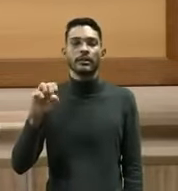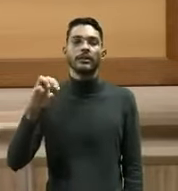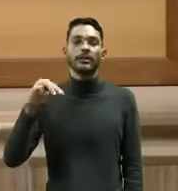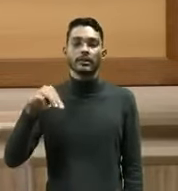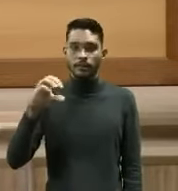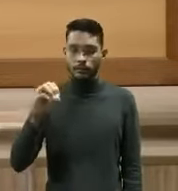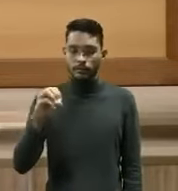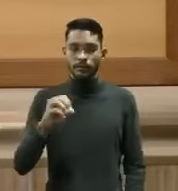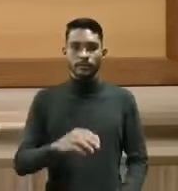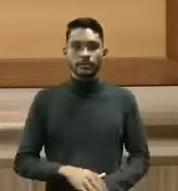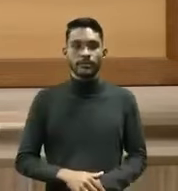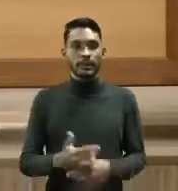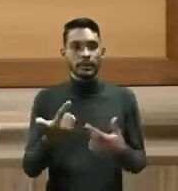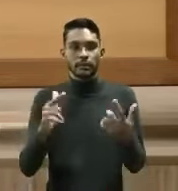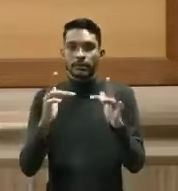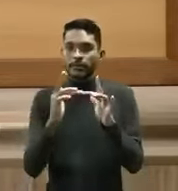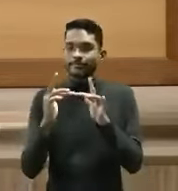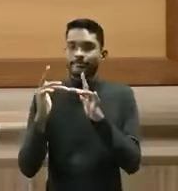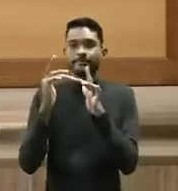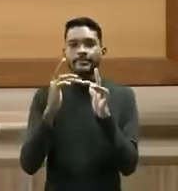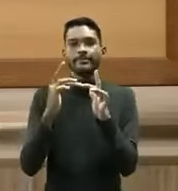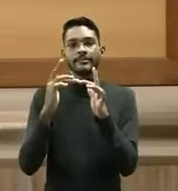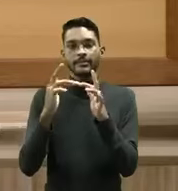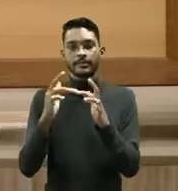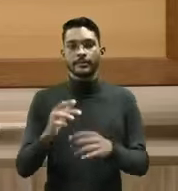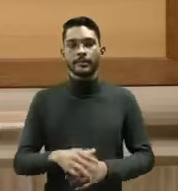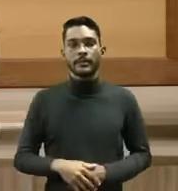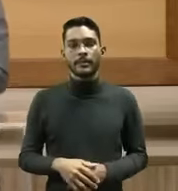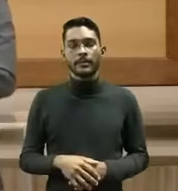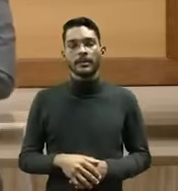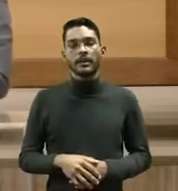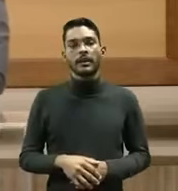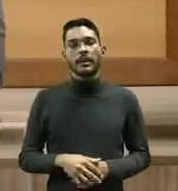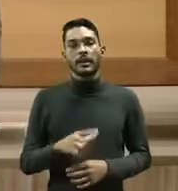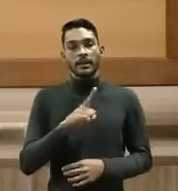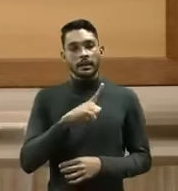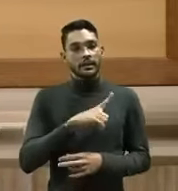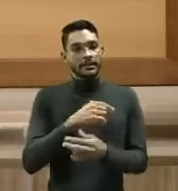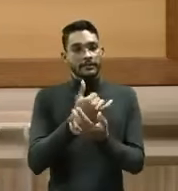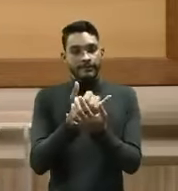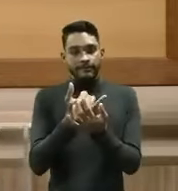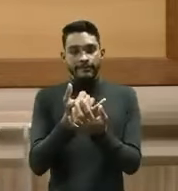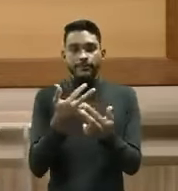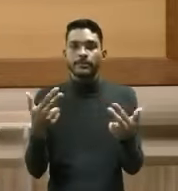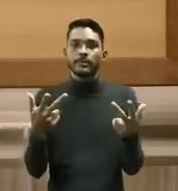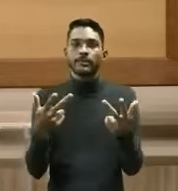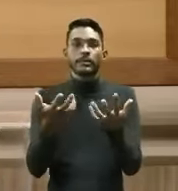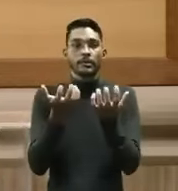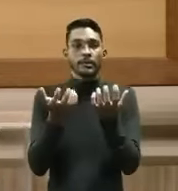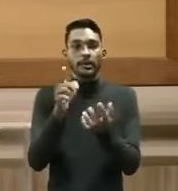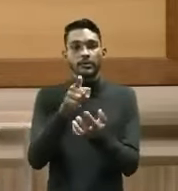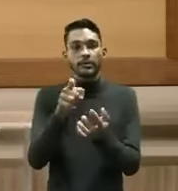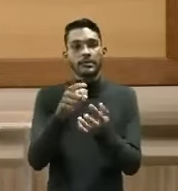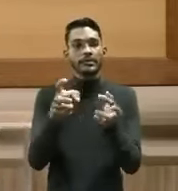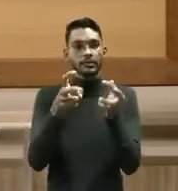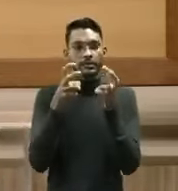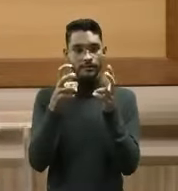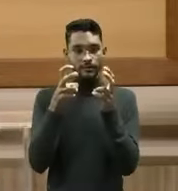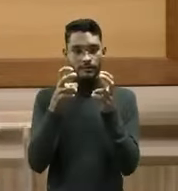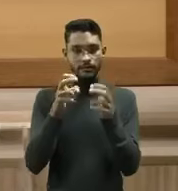insensibilidade tem algumas coisas interessantes que eu quero que os irmãos escutem a igreja de la odiceia ela não tinha